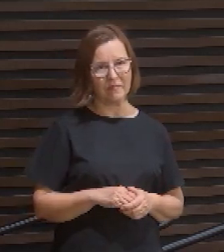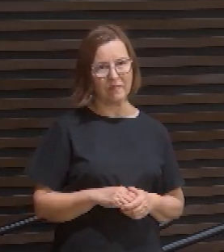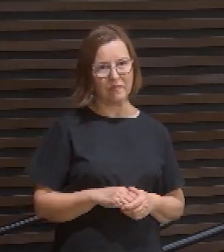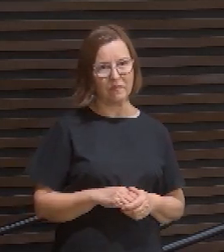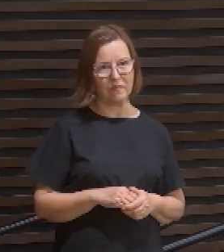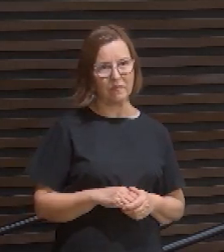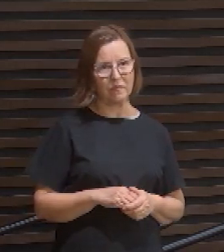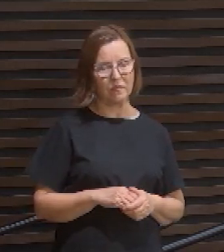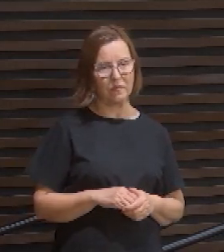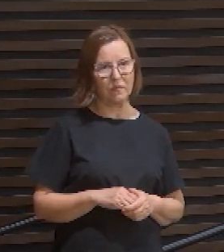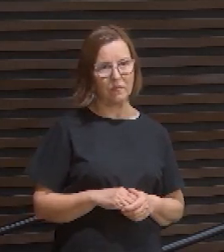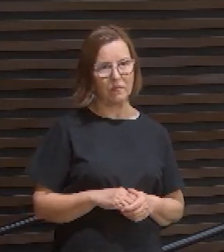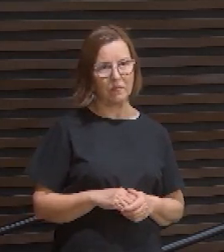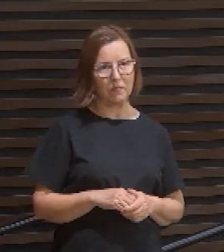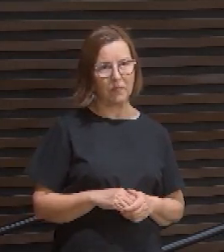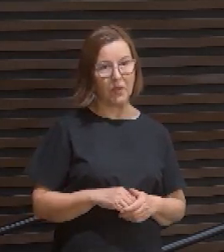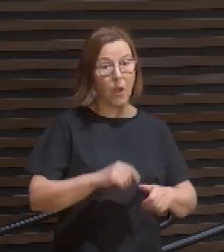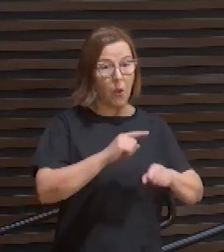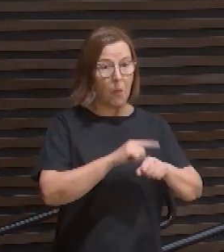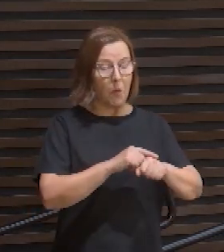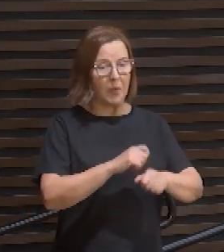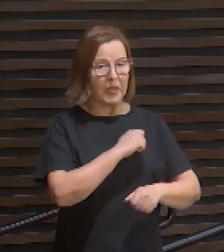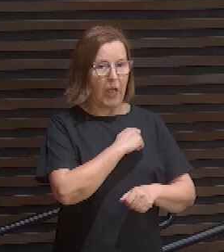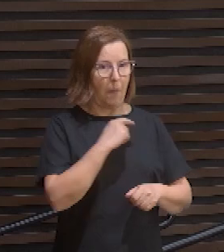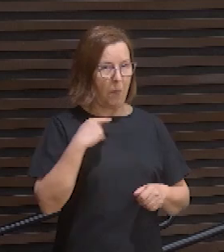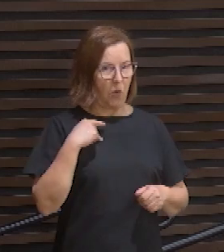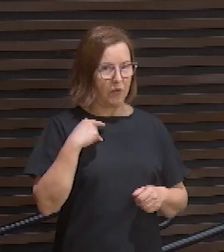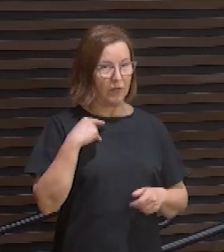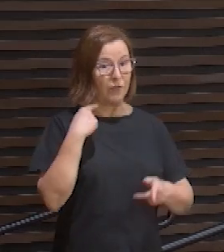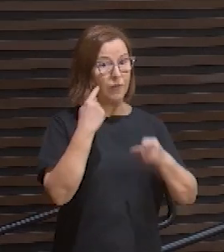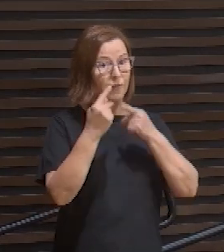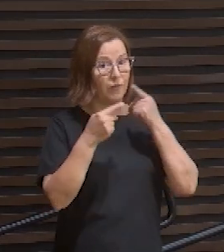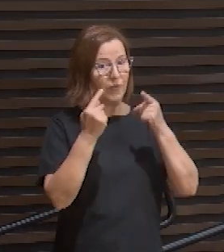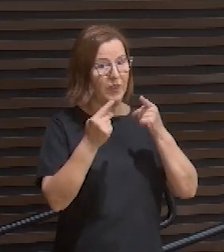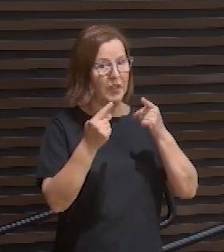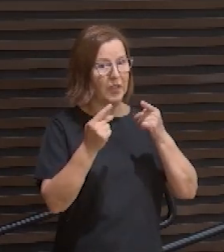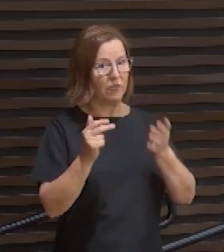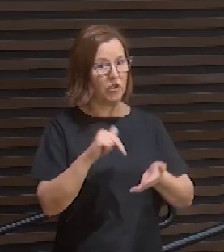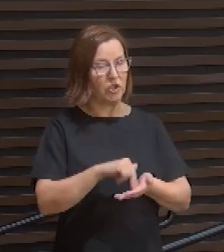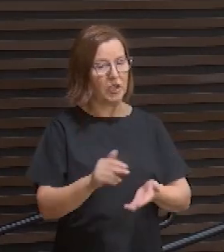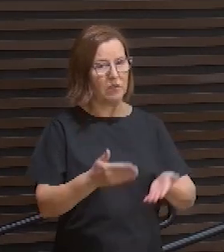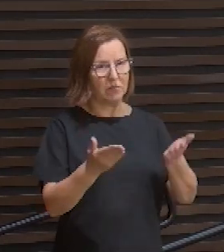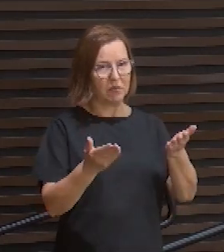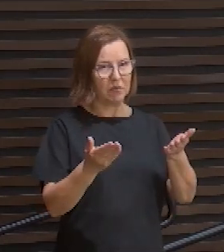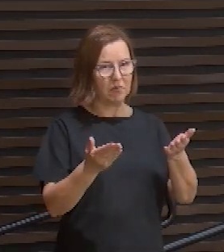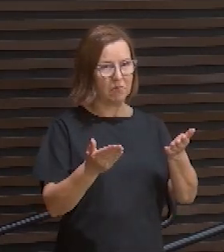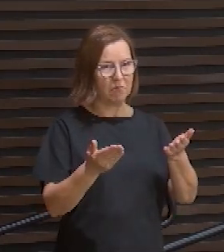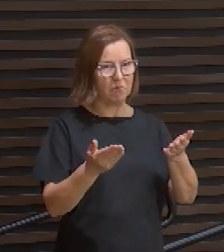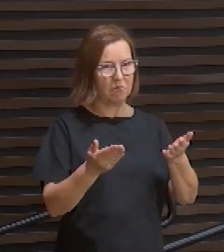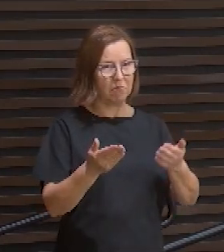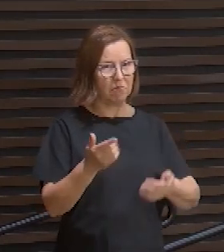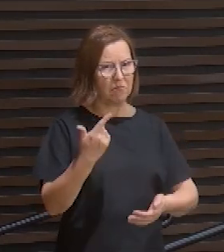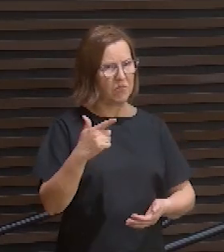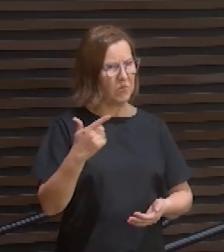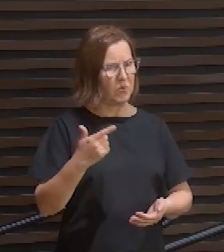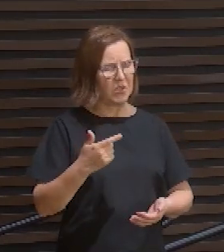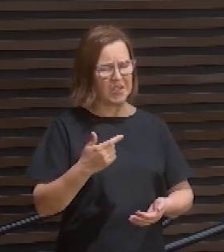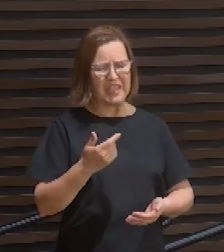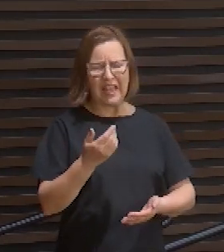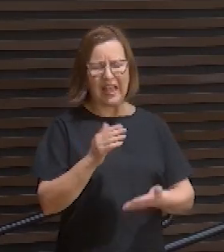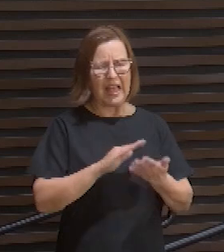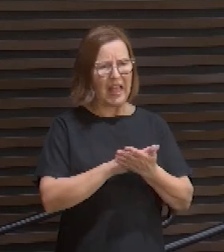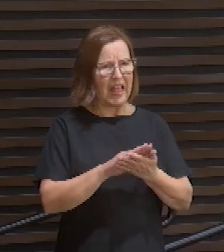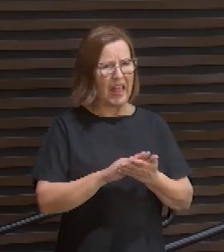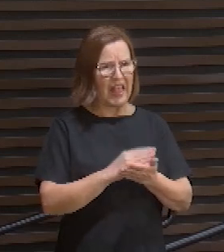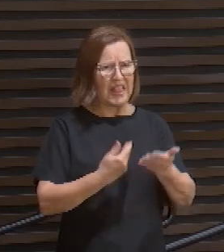quando os apóstolos falavam de ressurreição, eles nunca tiveram benefício nenhum, pelo contrário, o chicote estralava.